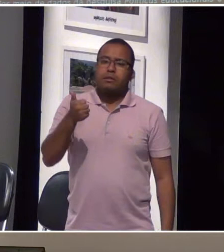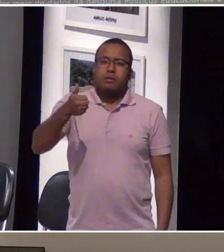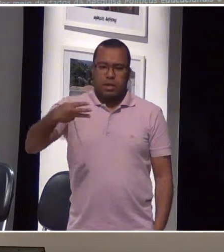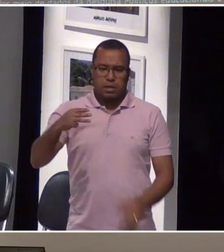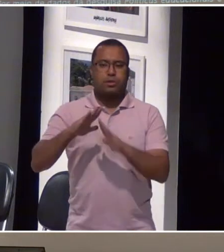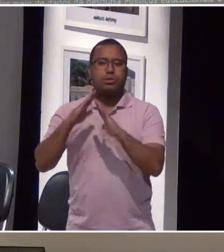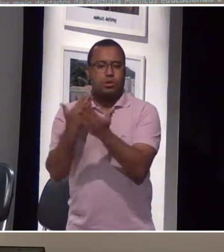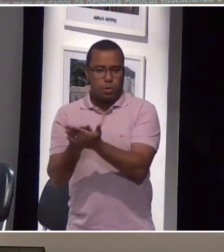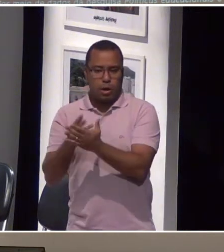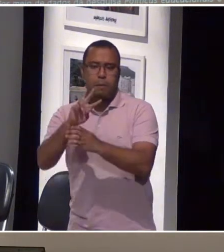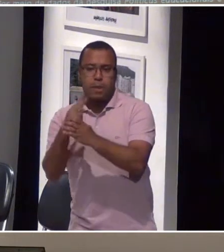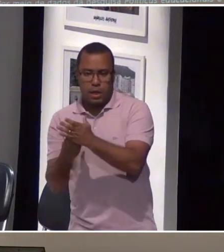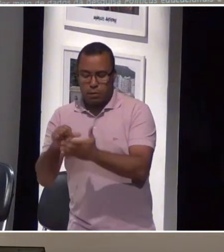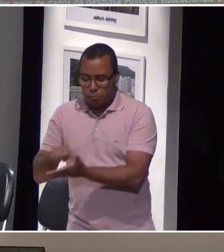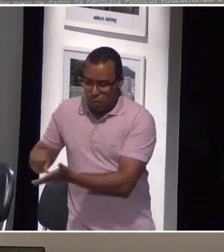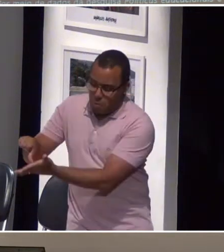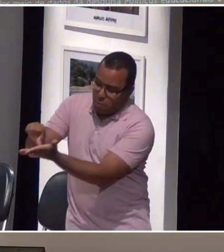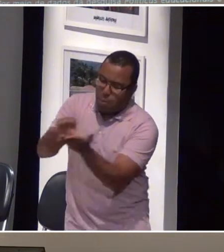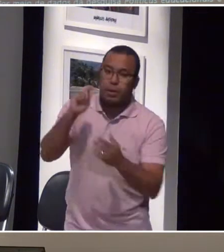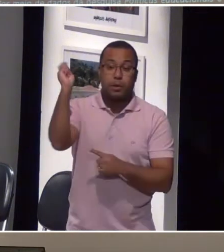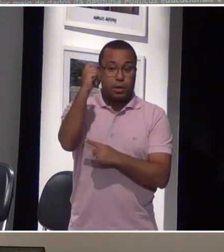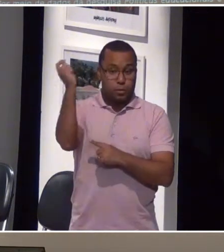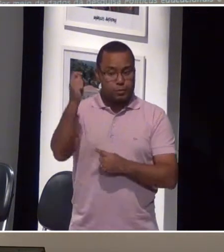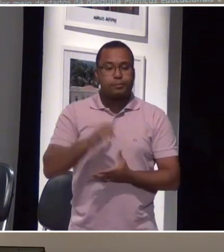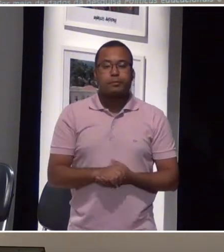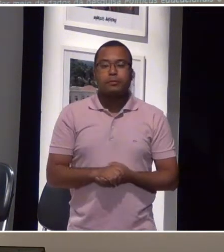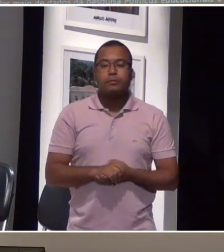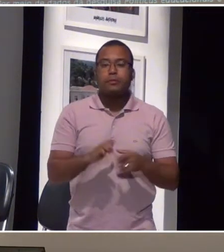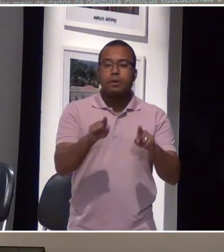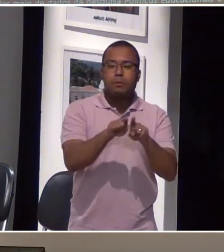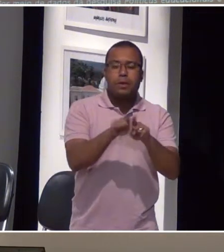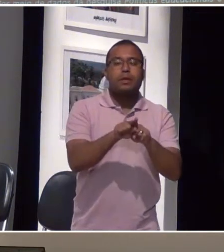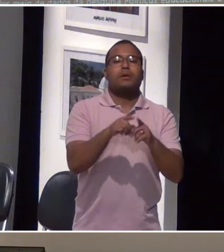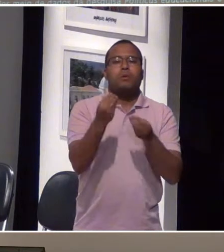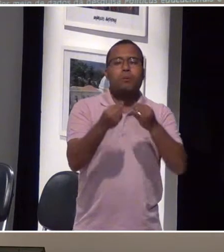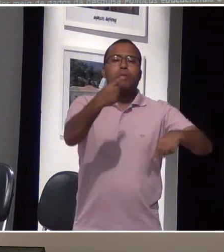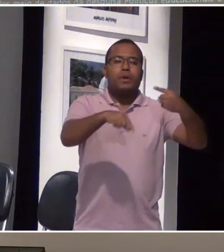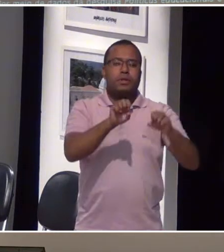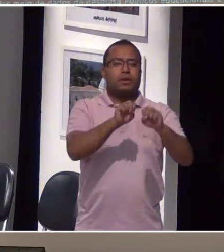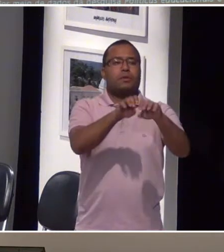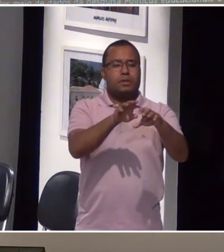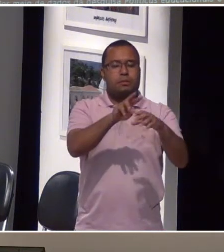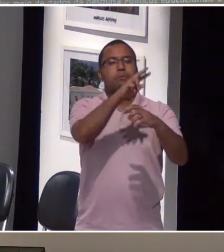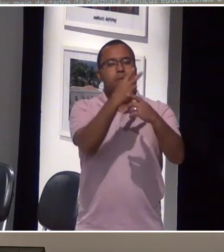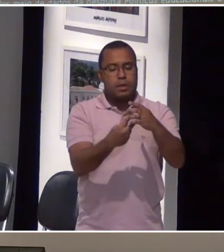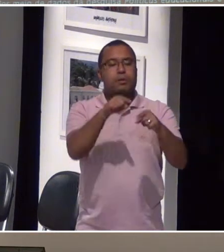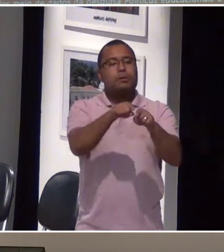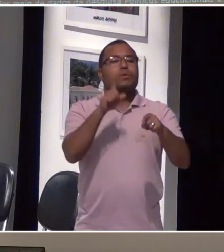13 escolas bilíngues no Rio Grande do Sul. E de educação inclusiva para surdos. Nós temos atualmente